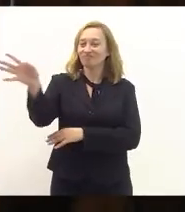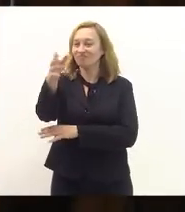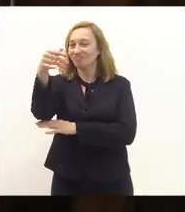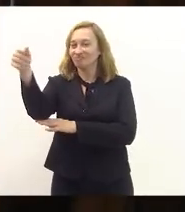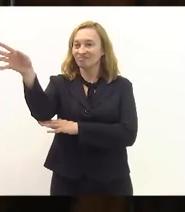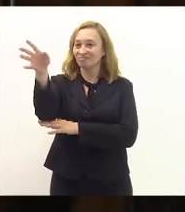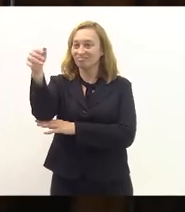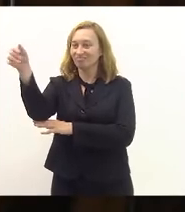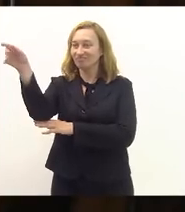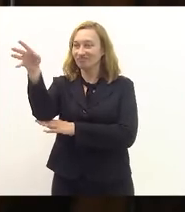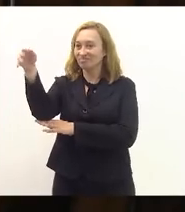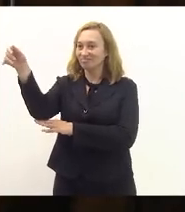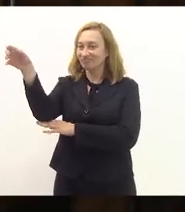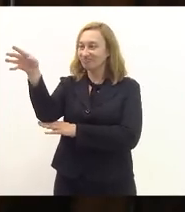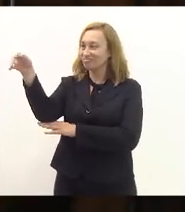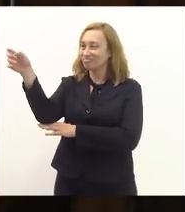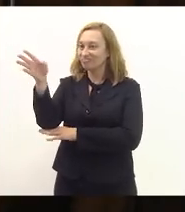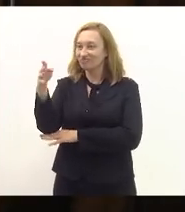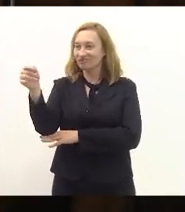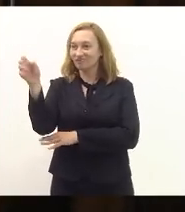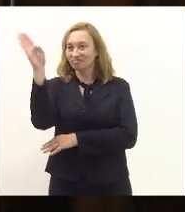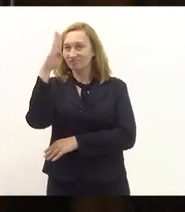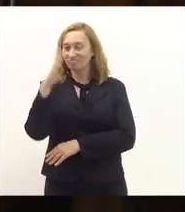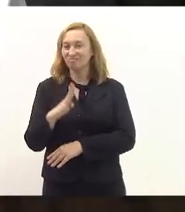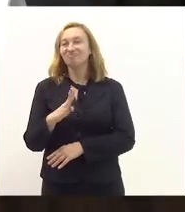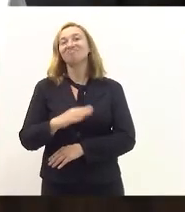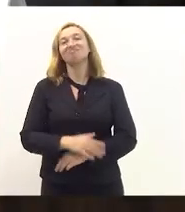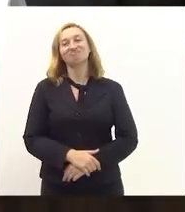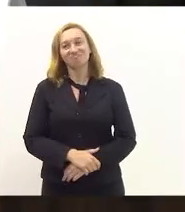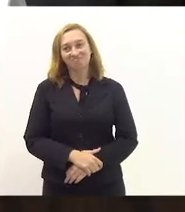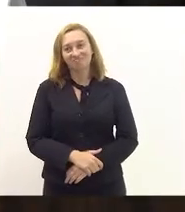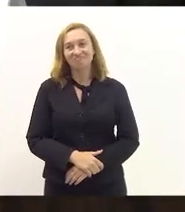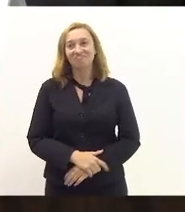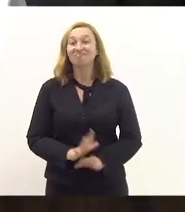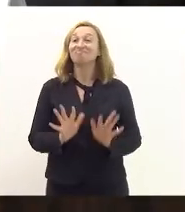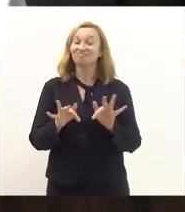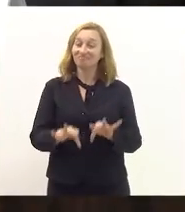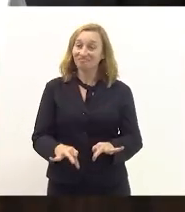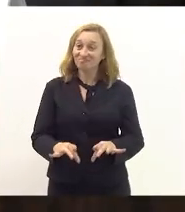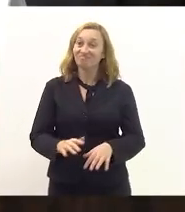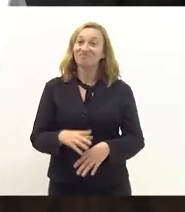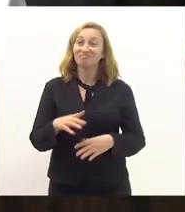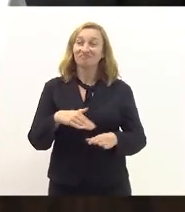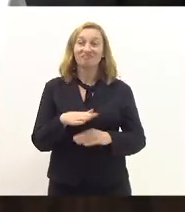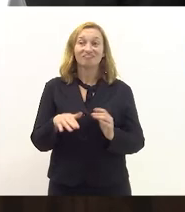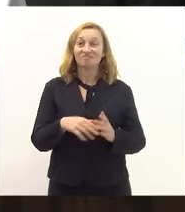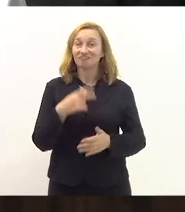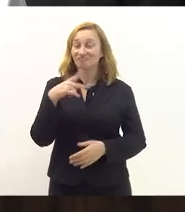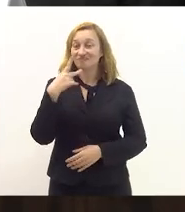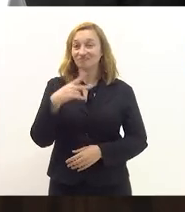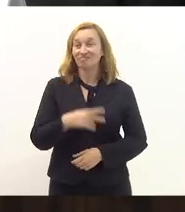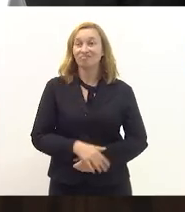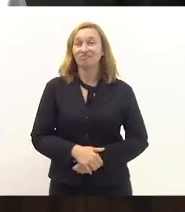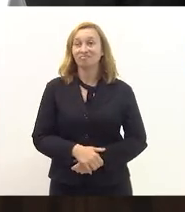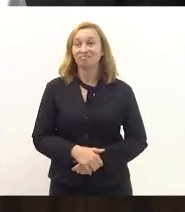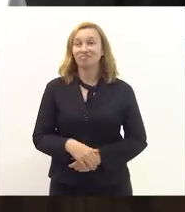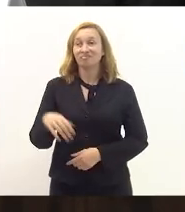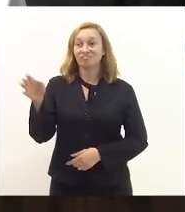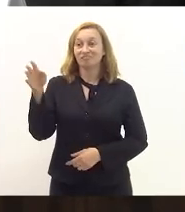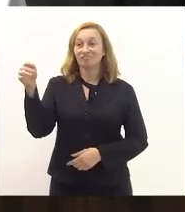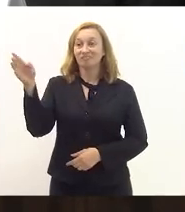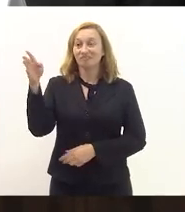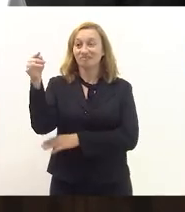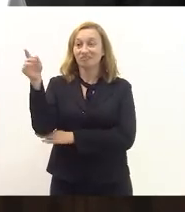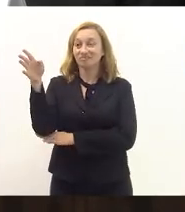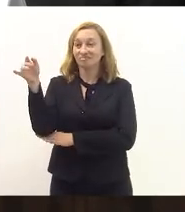brasileira, né, com o pavilhão nacional, concluindo os pronunciamentos. A bandeira e o